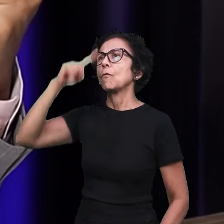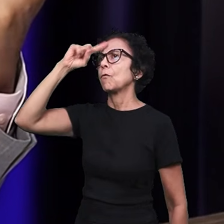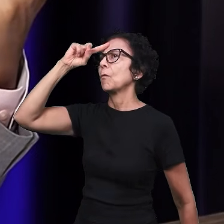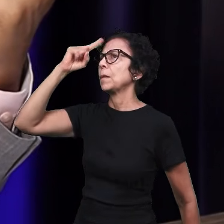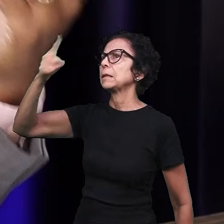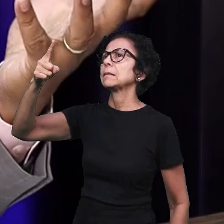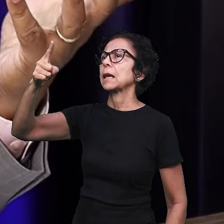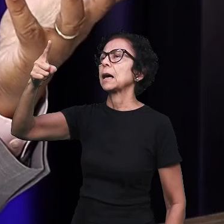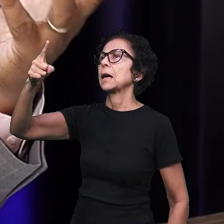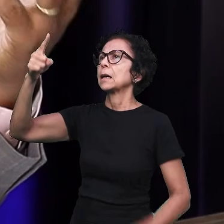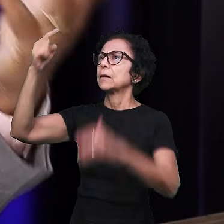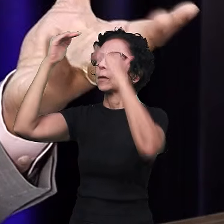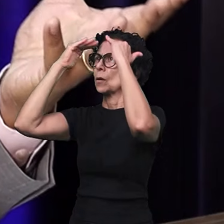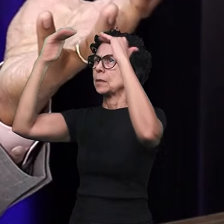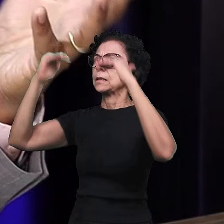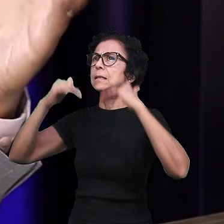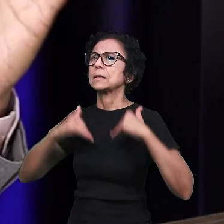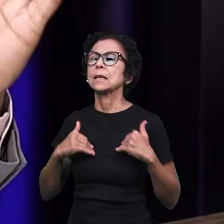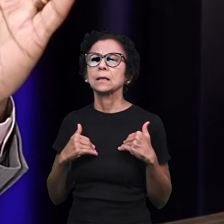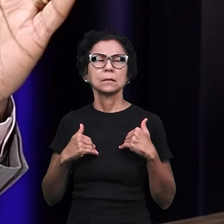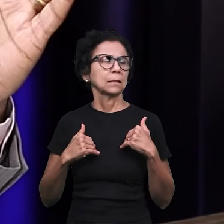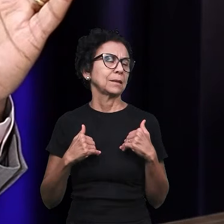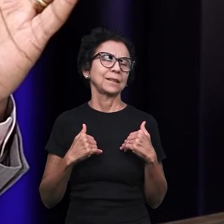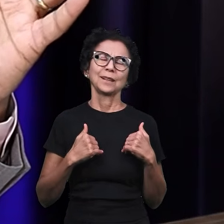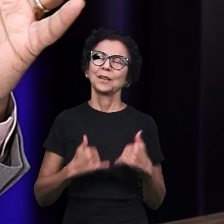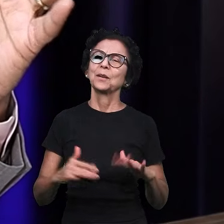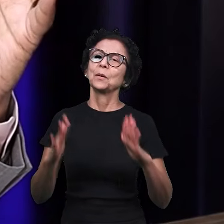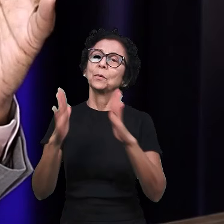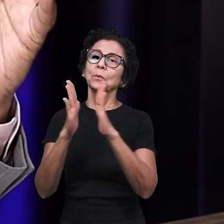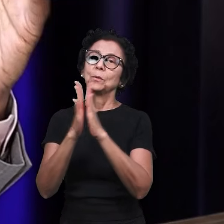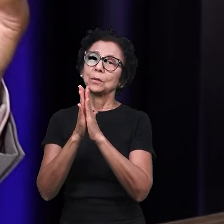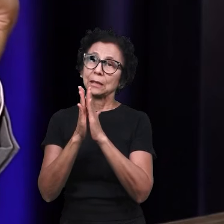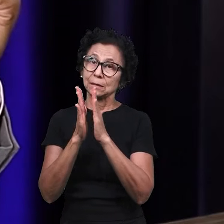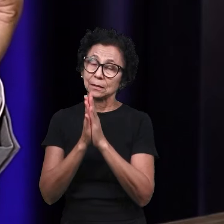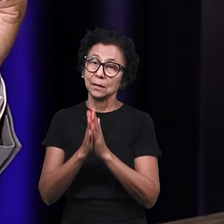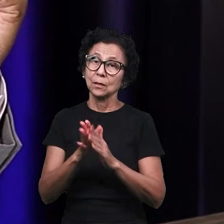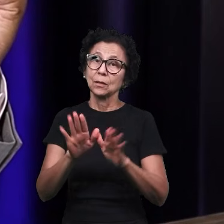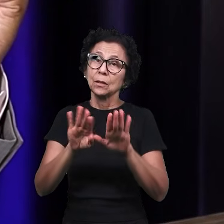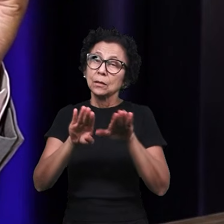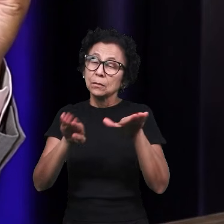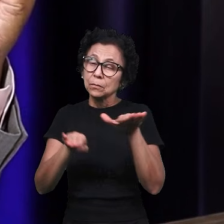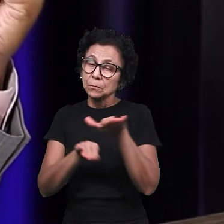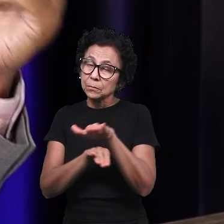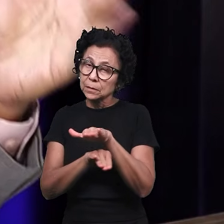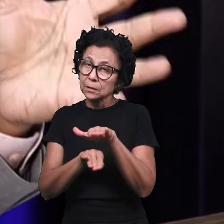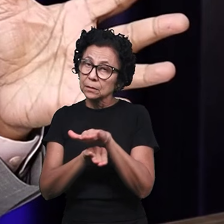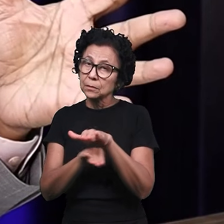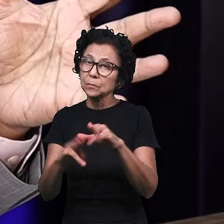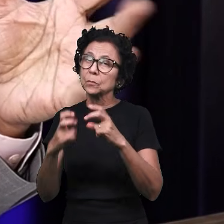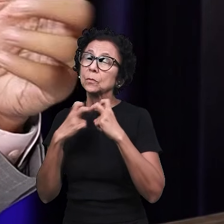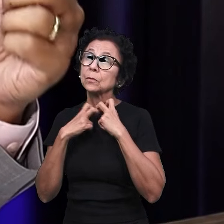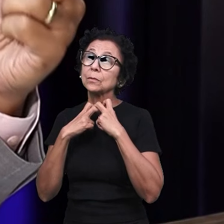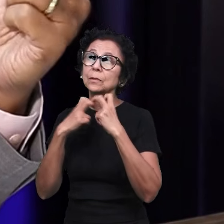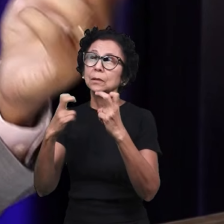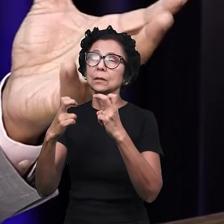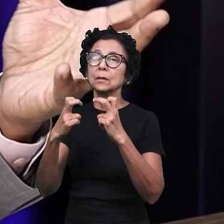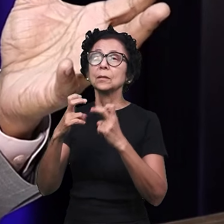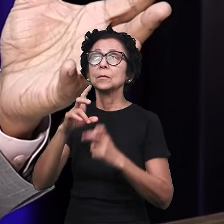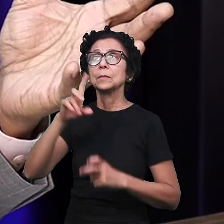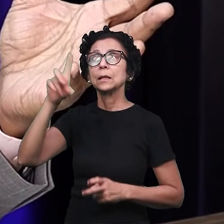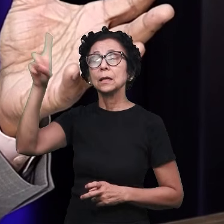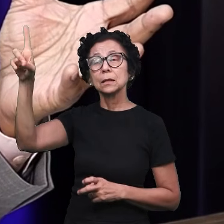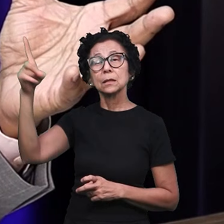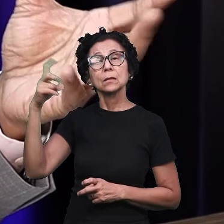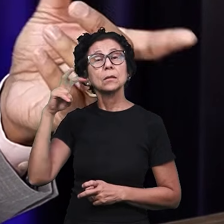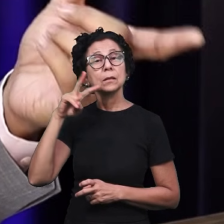vou determinar e Deus vai fazer. Não é assim. A oração é o homem que se coloca diante do Senhor e clama